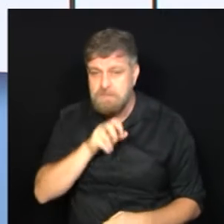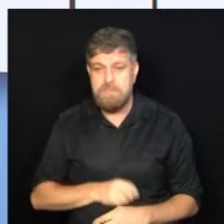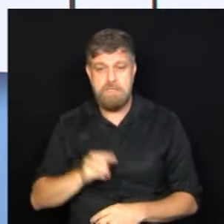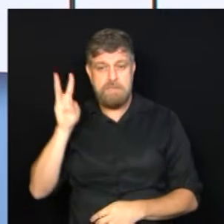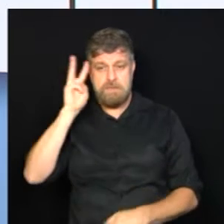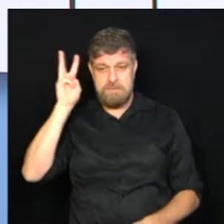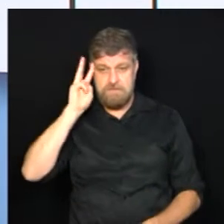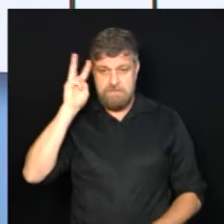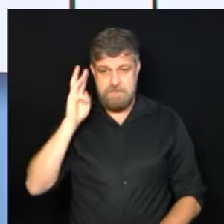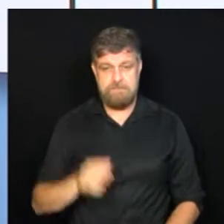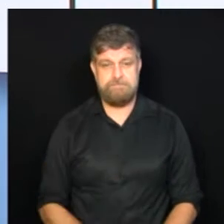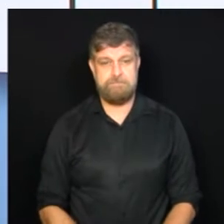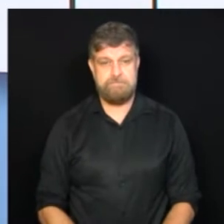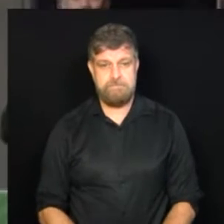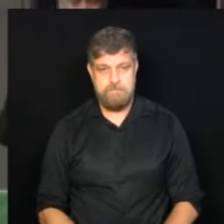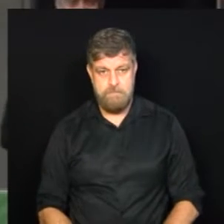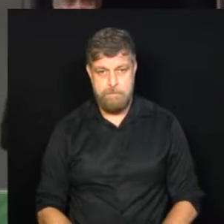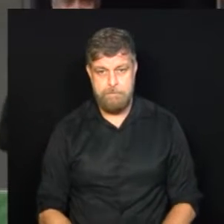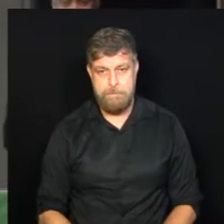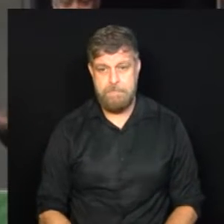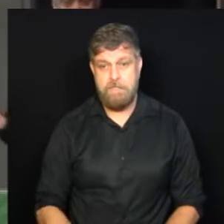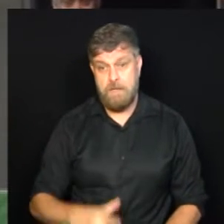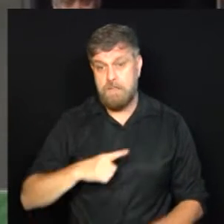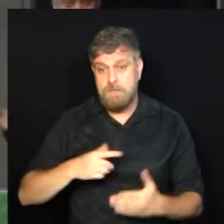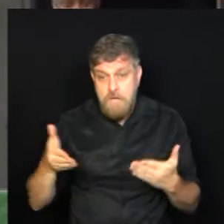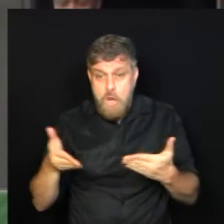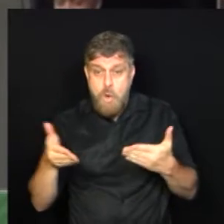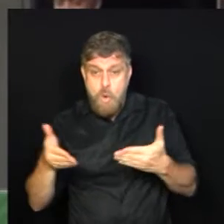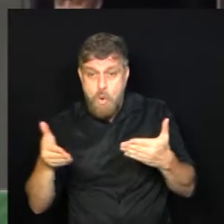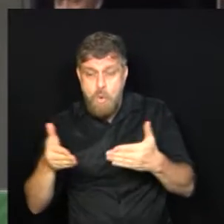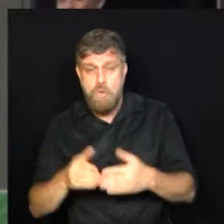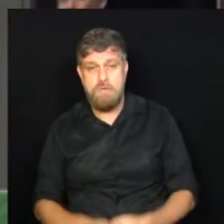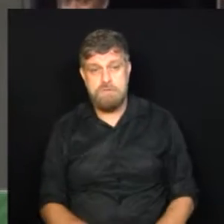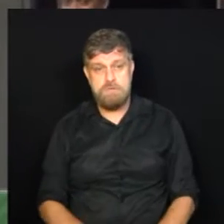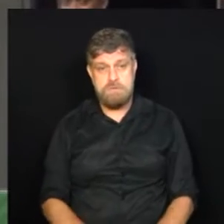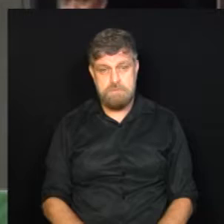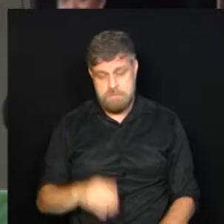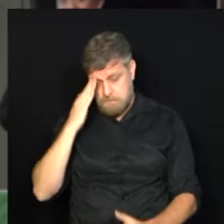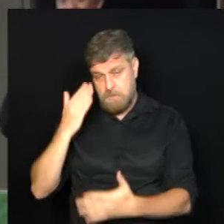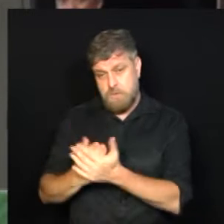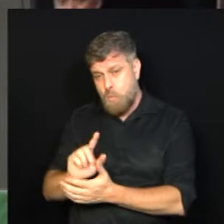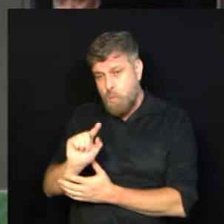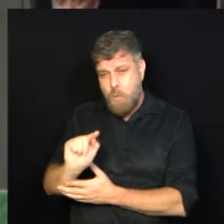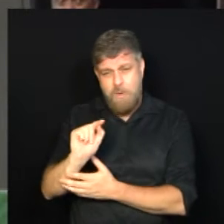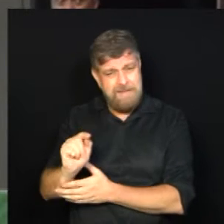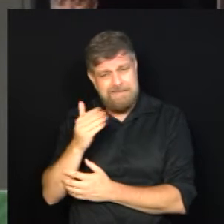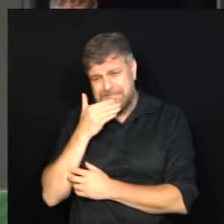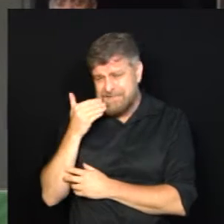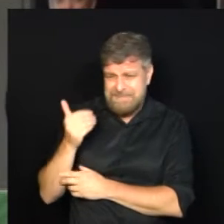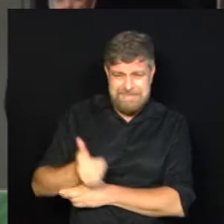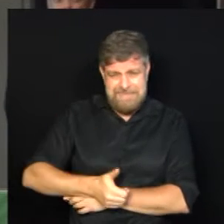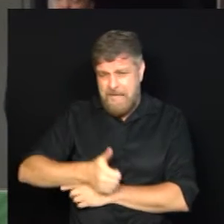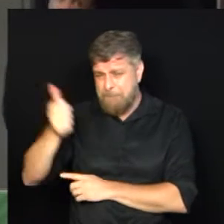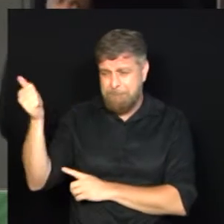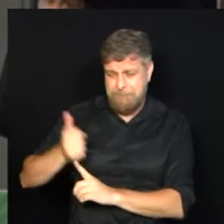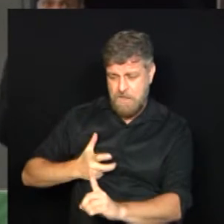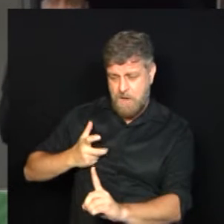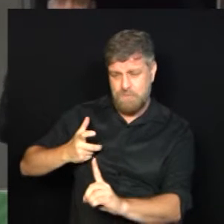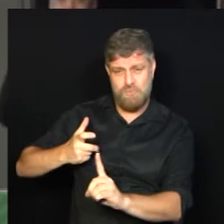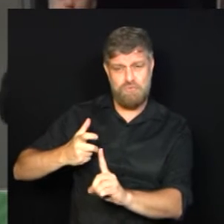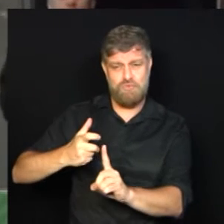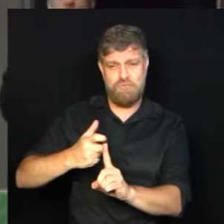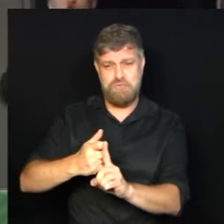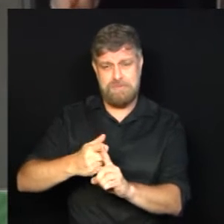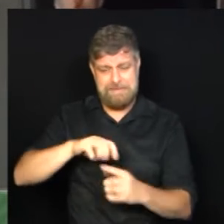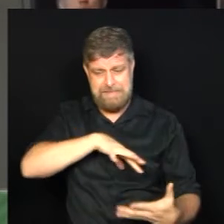terça-feira. E temos hoje, talvez, uma das melhores vacinas